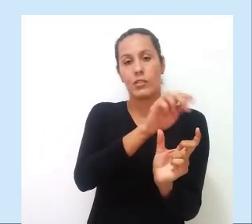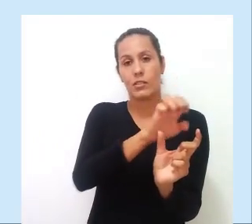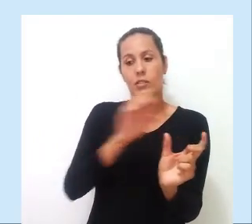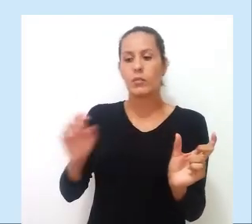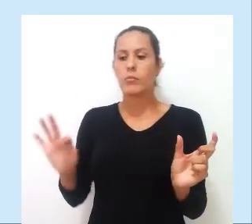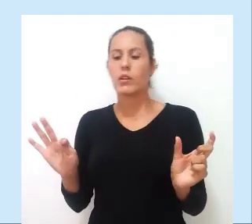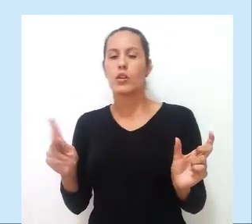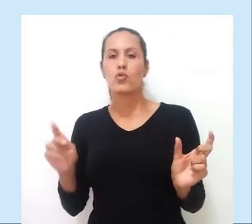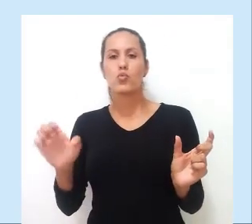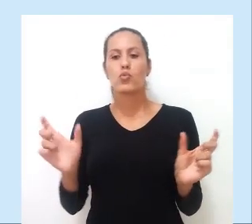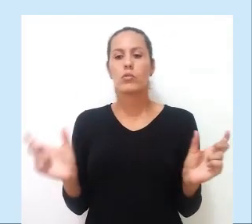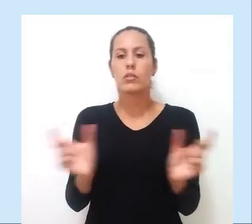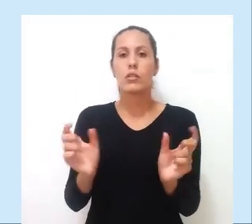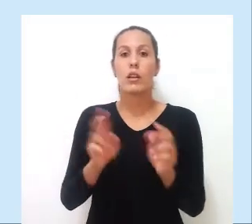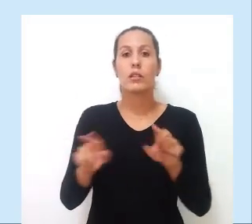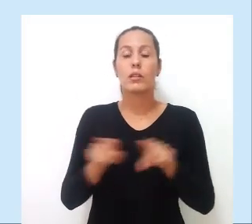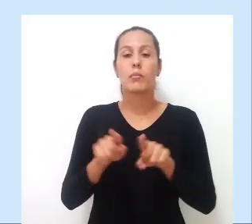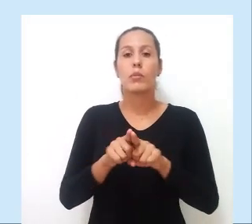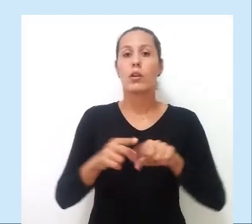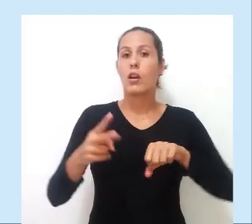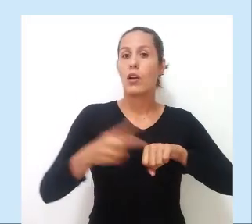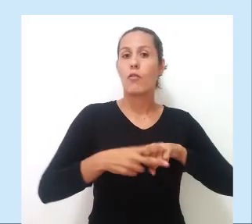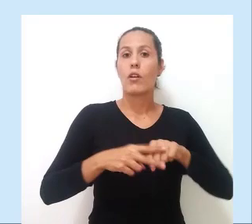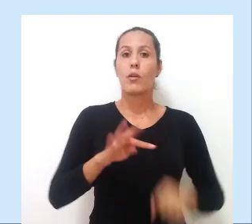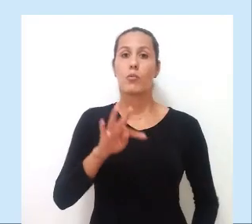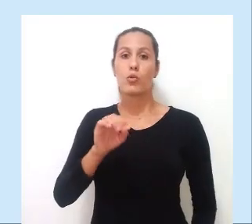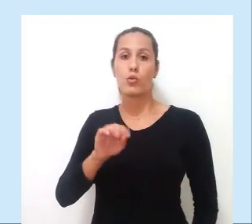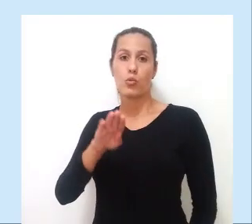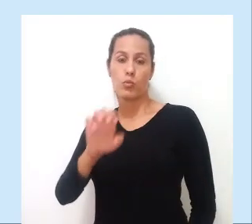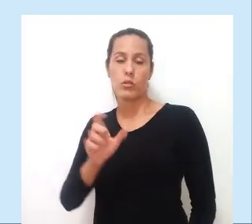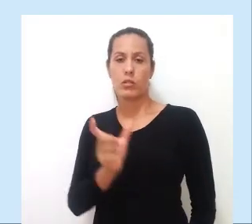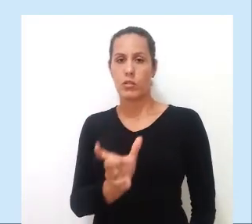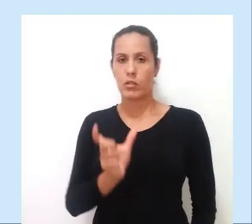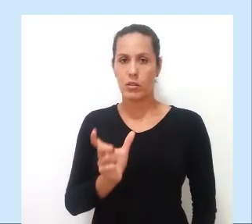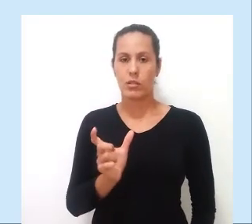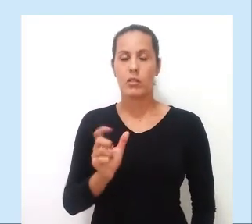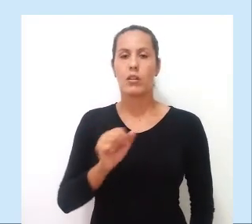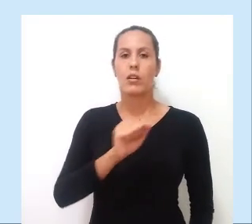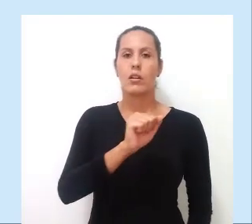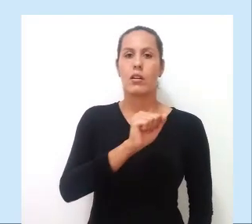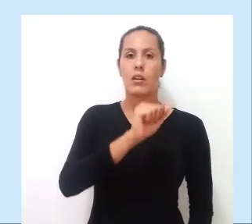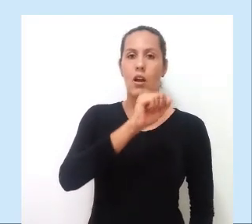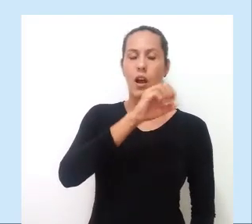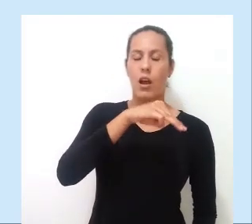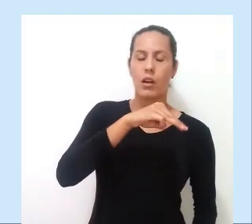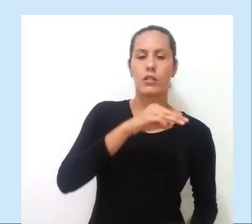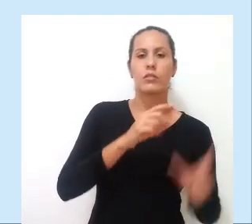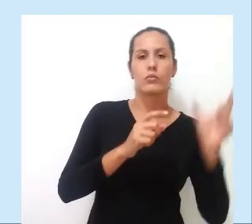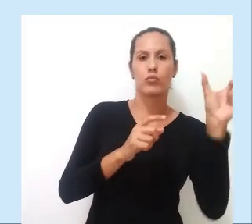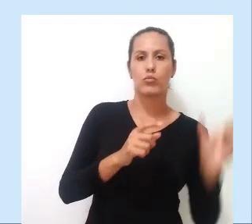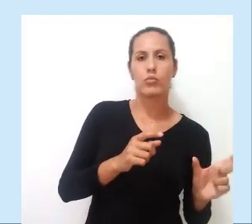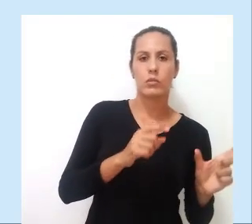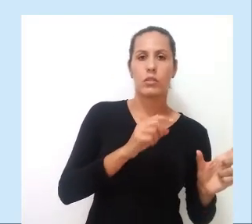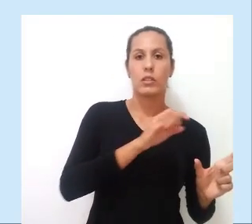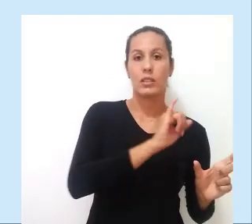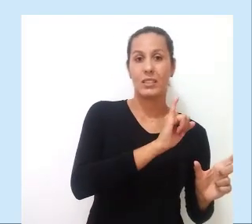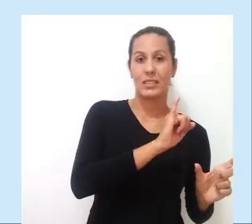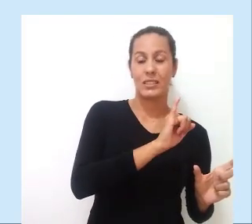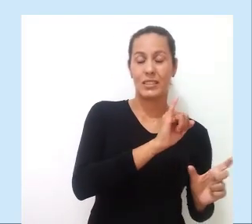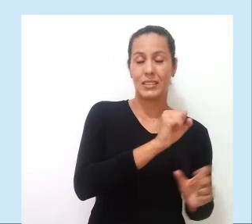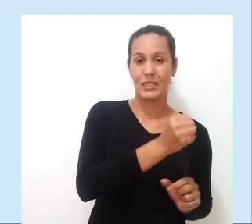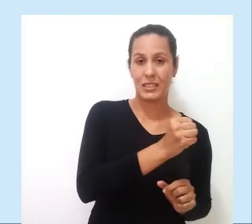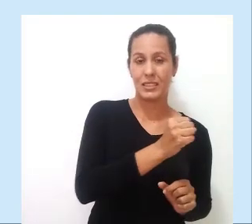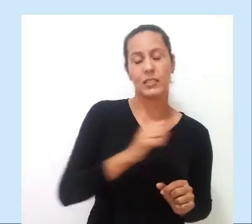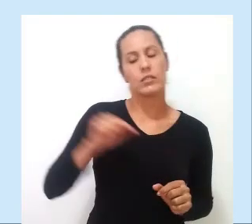atenção também na forma do verbo to be. Is eu uso com this e that, enquanto are eu uso com this e